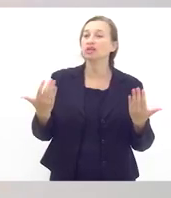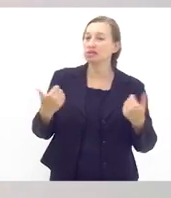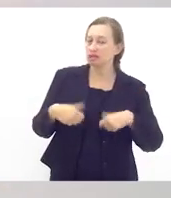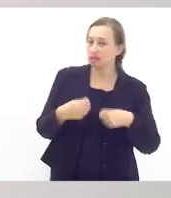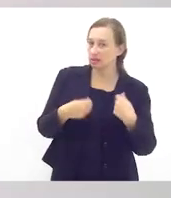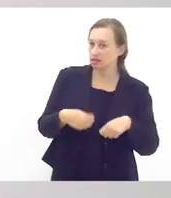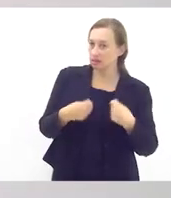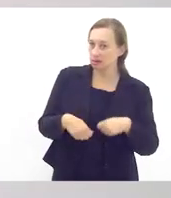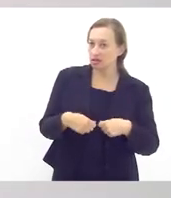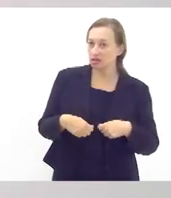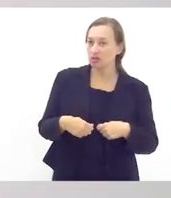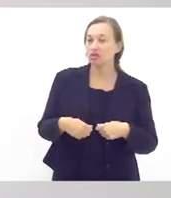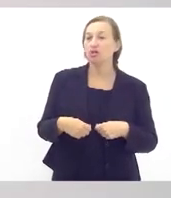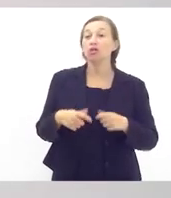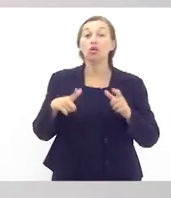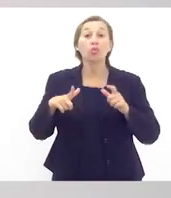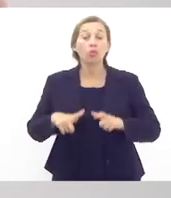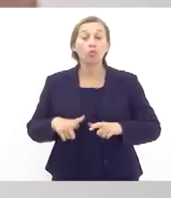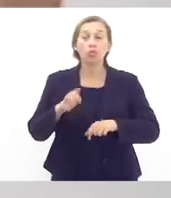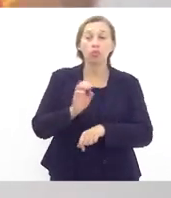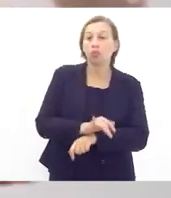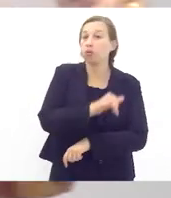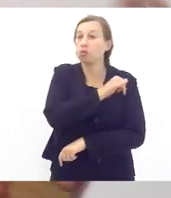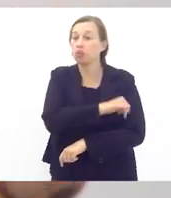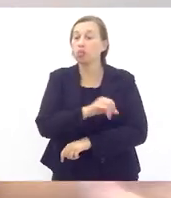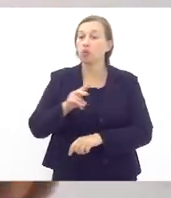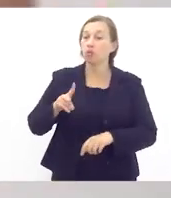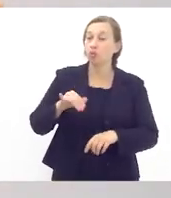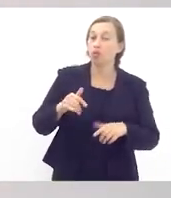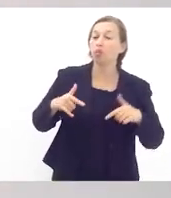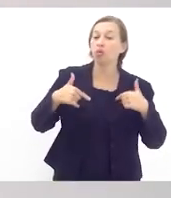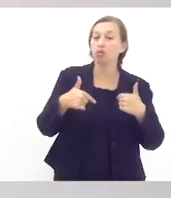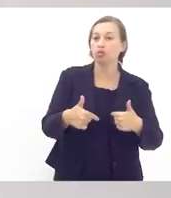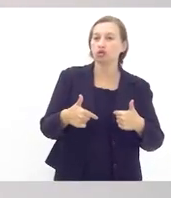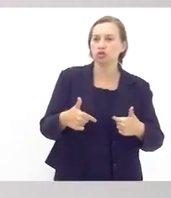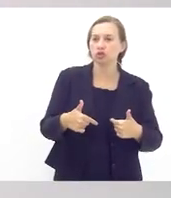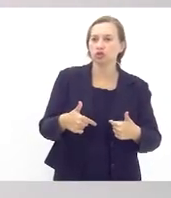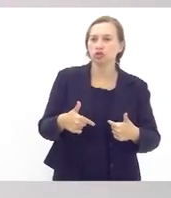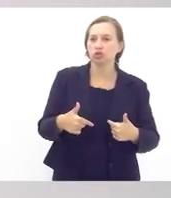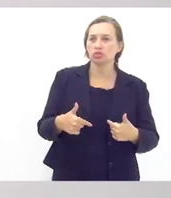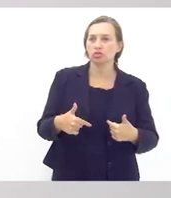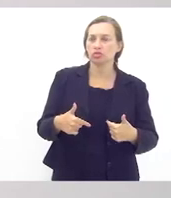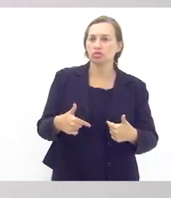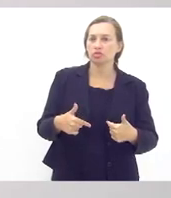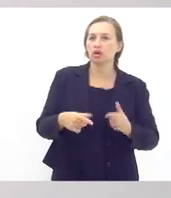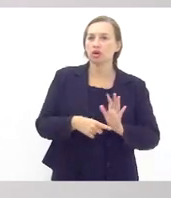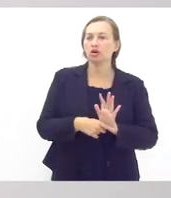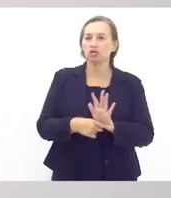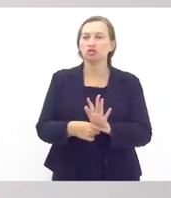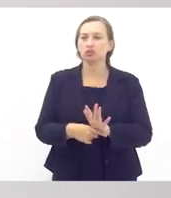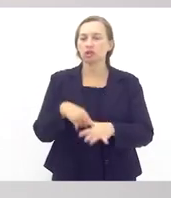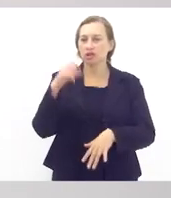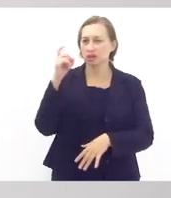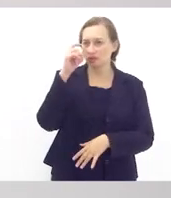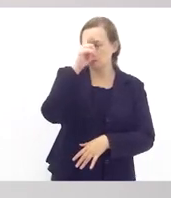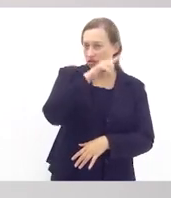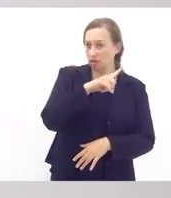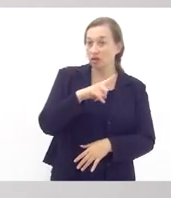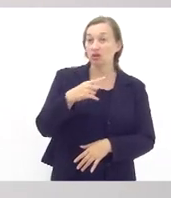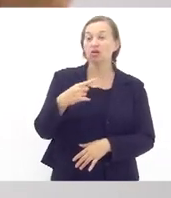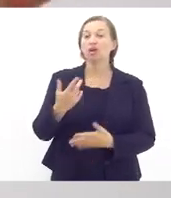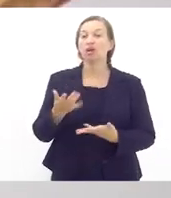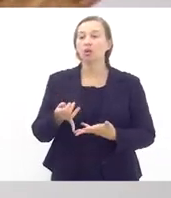e aonde o estado do Rio de Janeiro vai atuar para sanar essas dificuldades é um